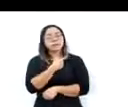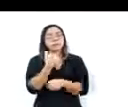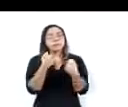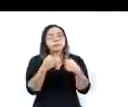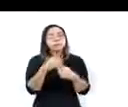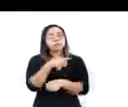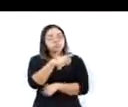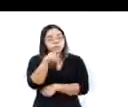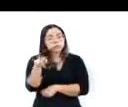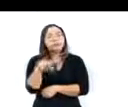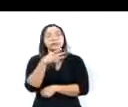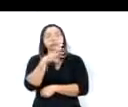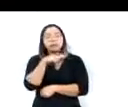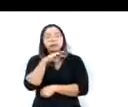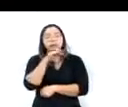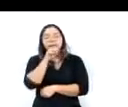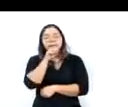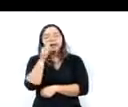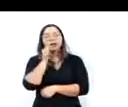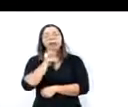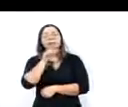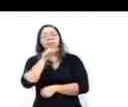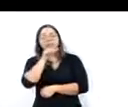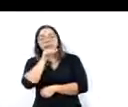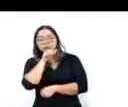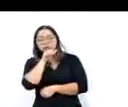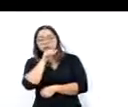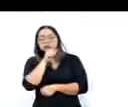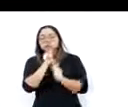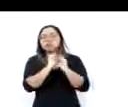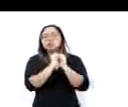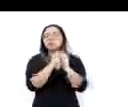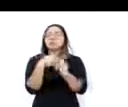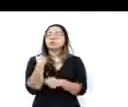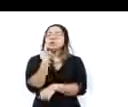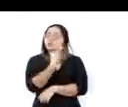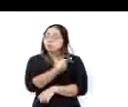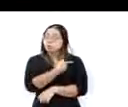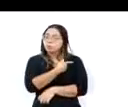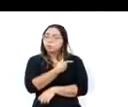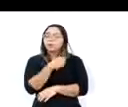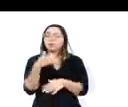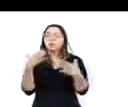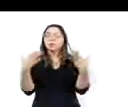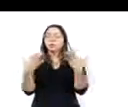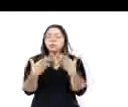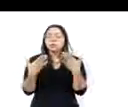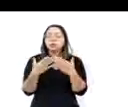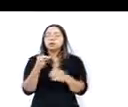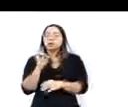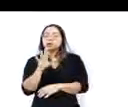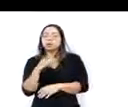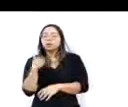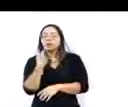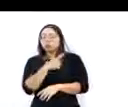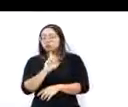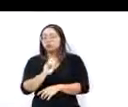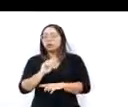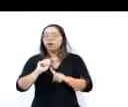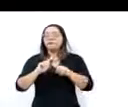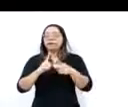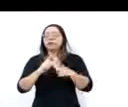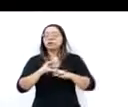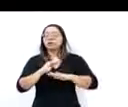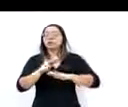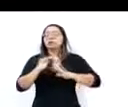seja copartícipe desse momento aqui, que não é só nosso, da educação, mas é de todo mundo, né? O mundo todinho está